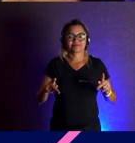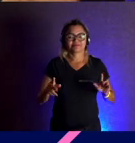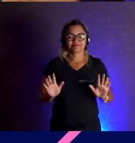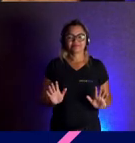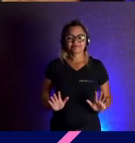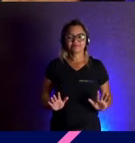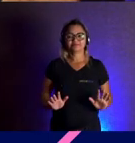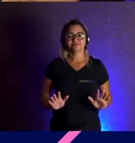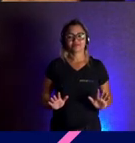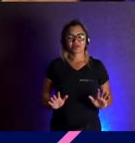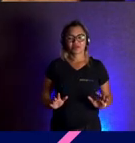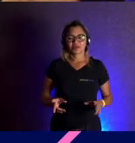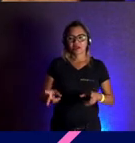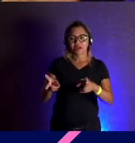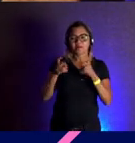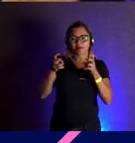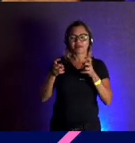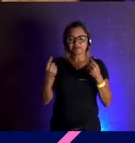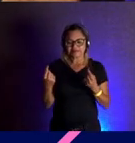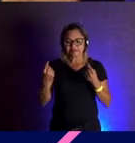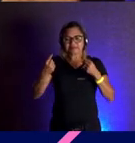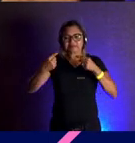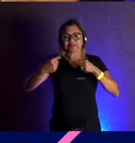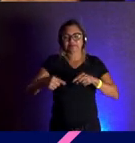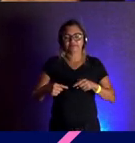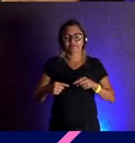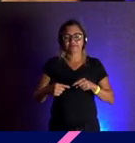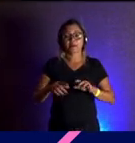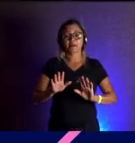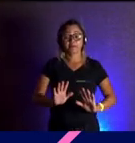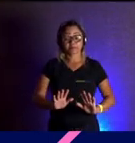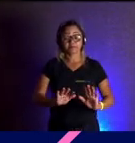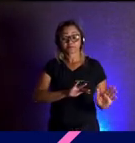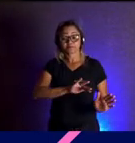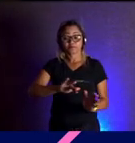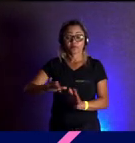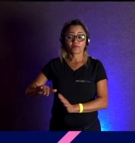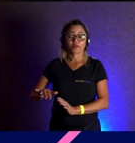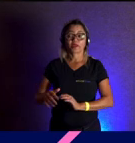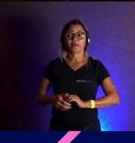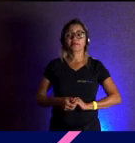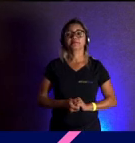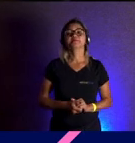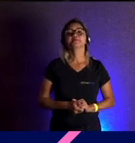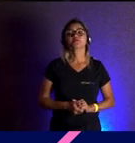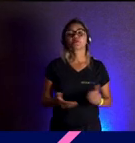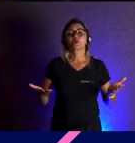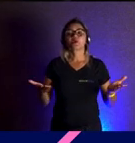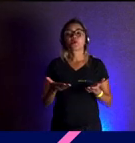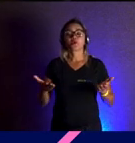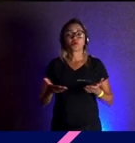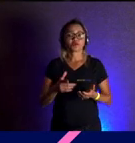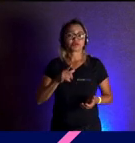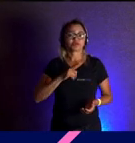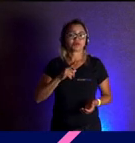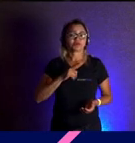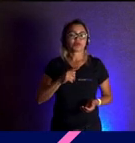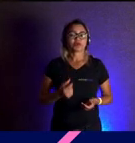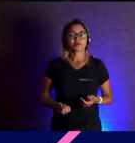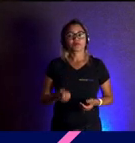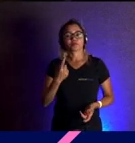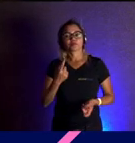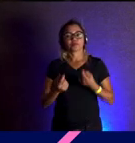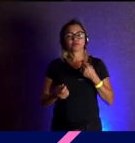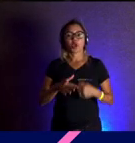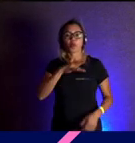E aí isso me parece muito desafiador. De todo modo, a gente hoje tem